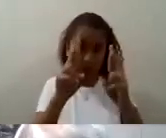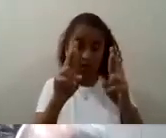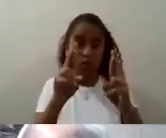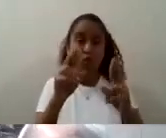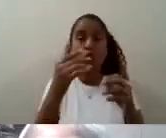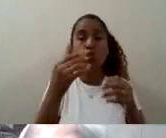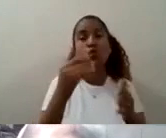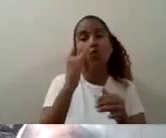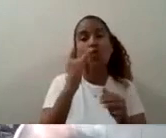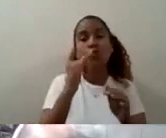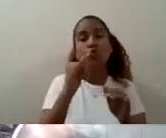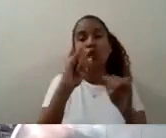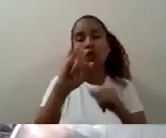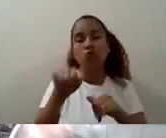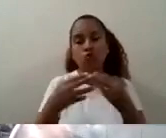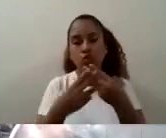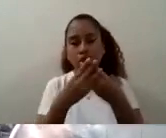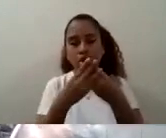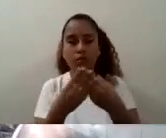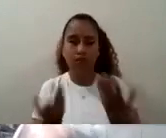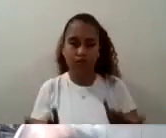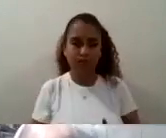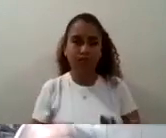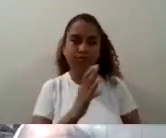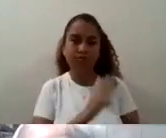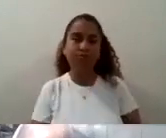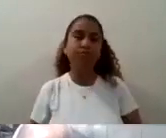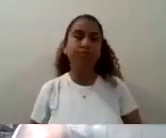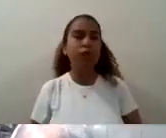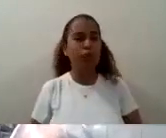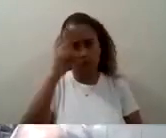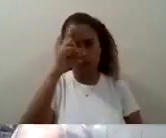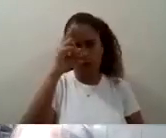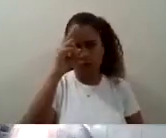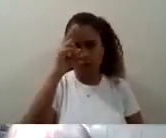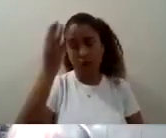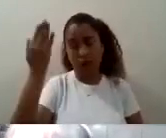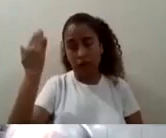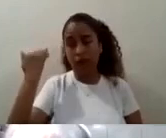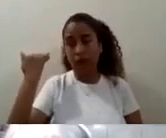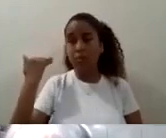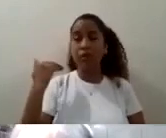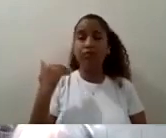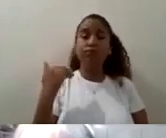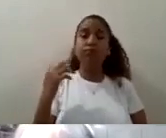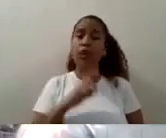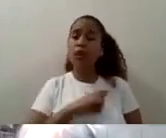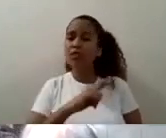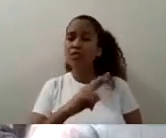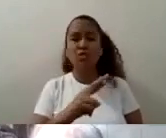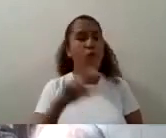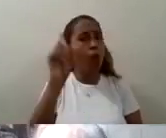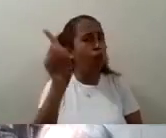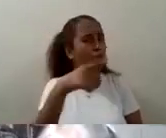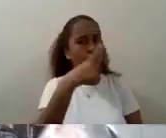Vamos lembrar que a comunidade primitiva, elas eram uma religião proibida.